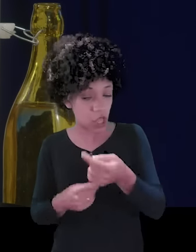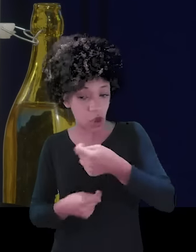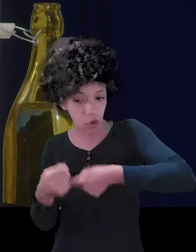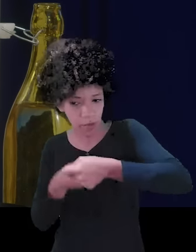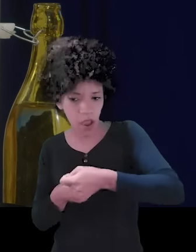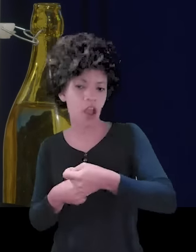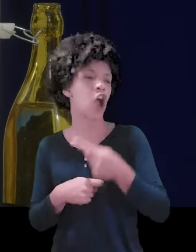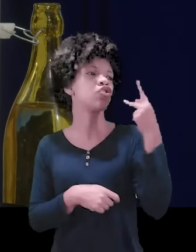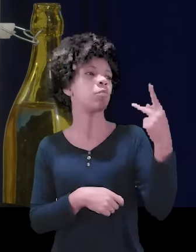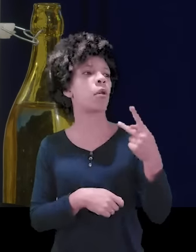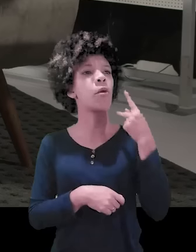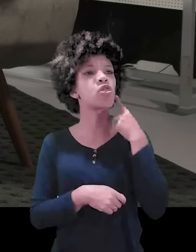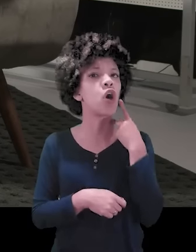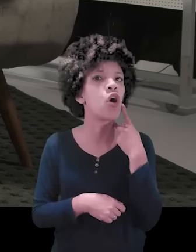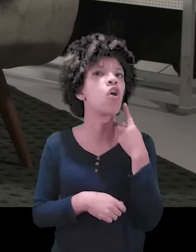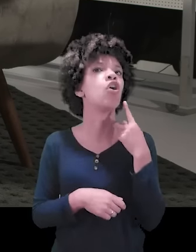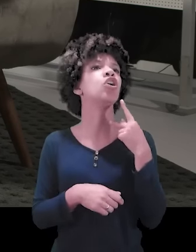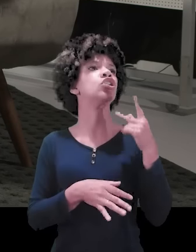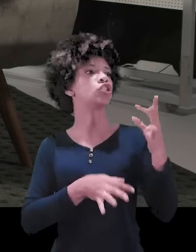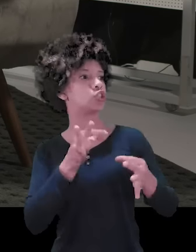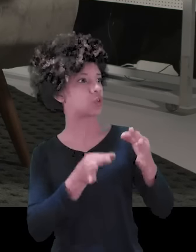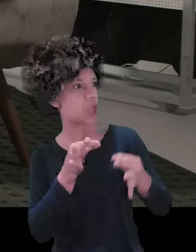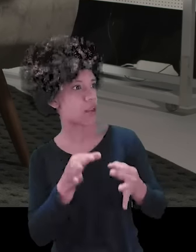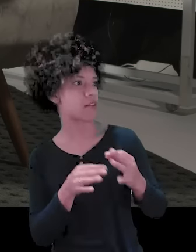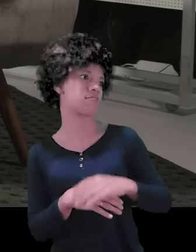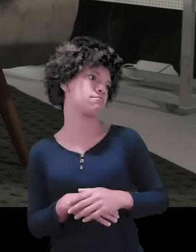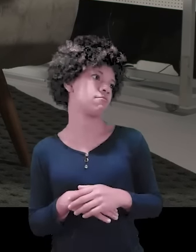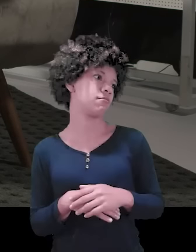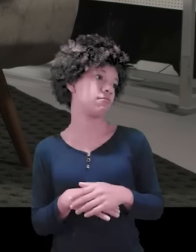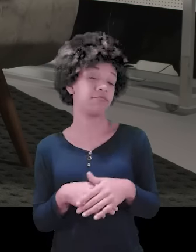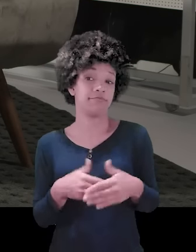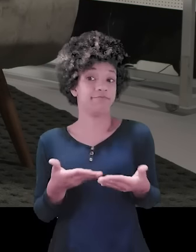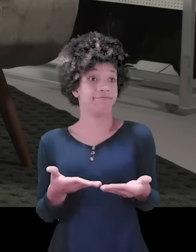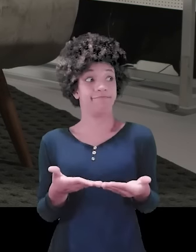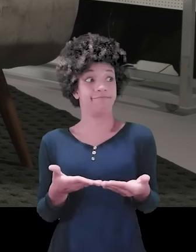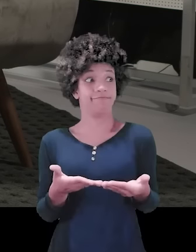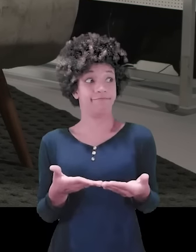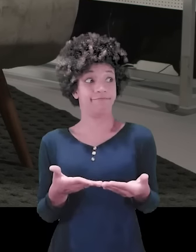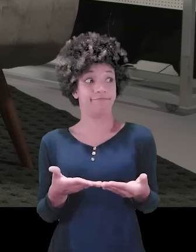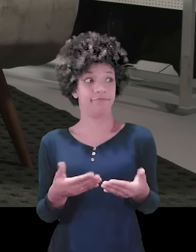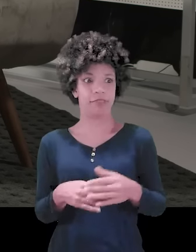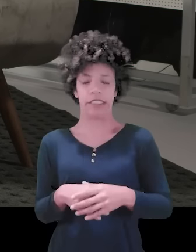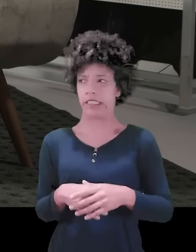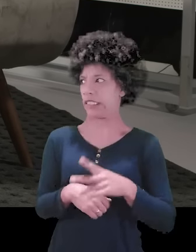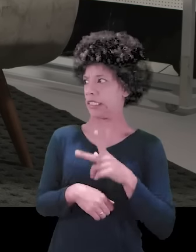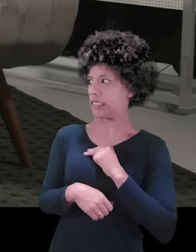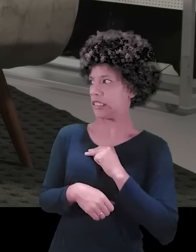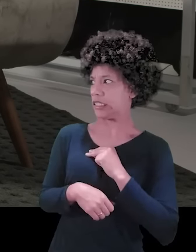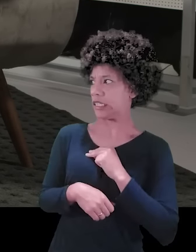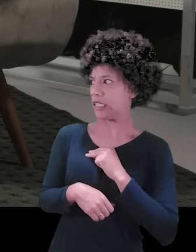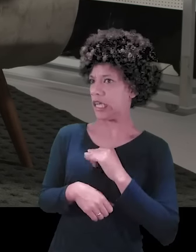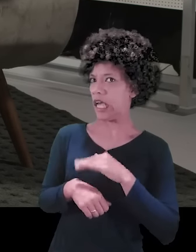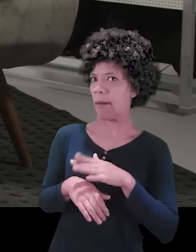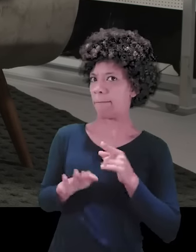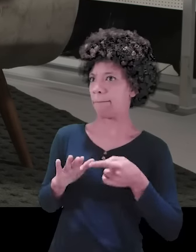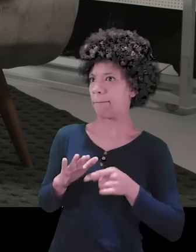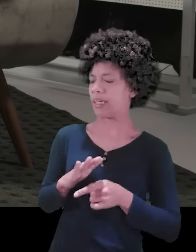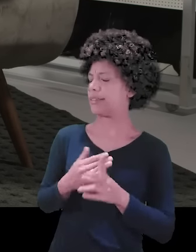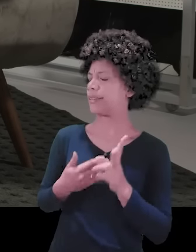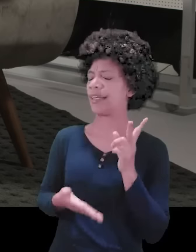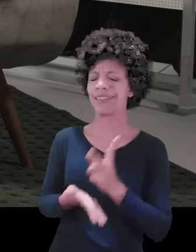envolvimento de promotor de Juiz ver então assim foi só a coisa é mais funda